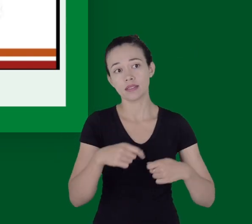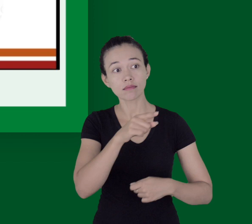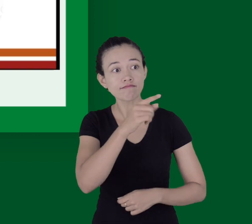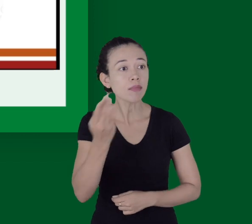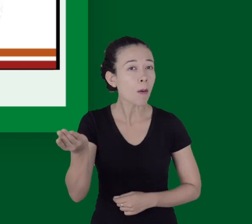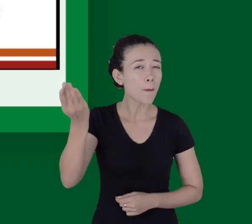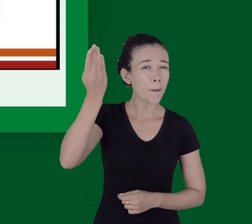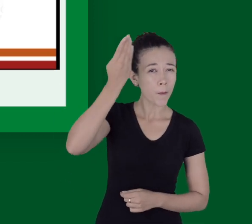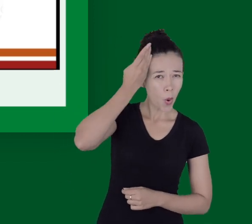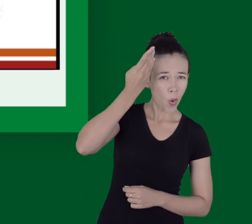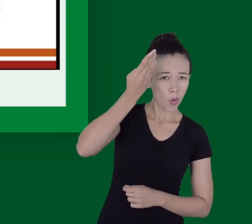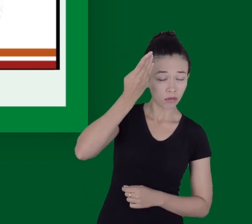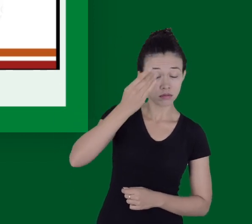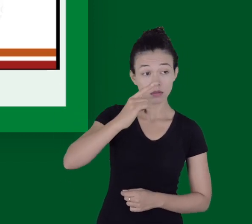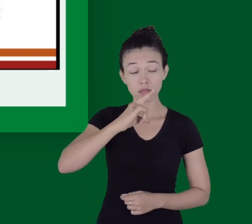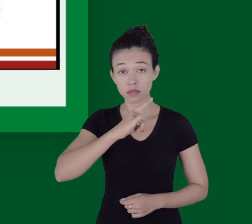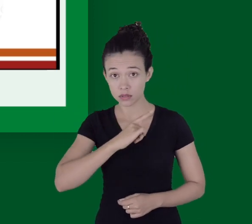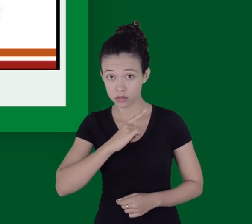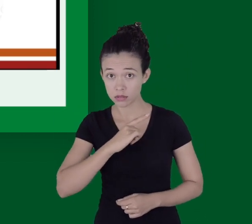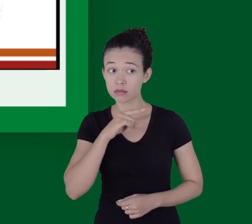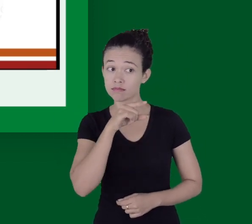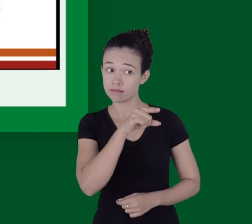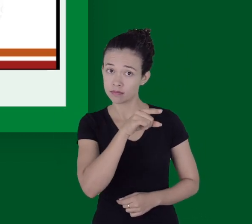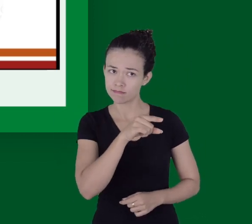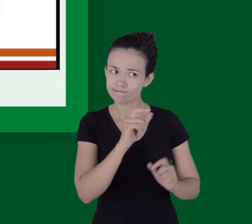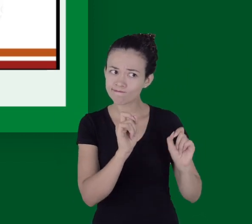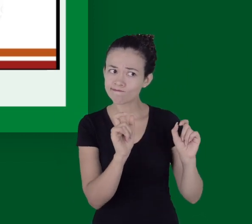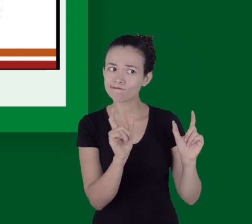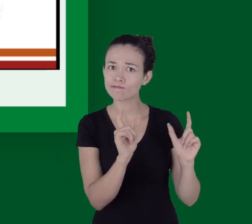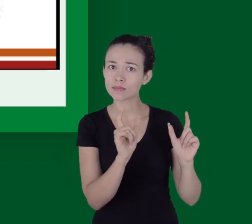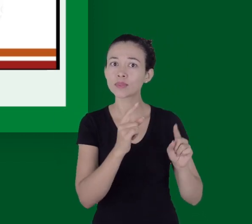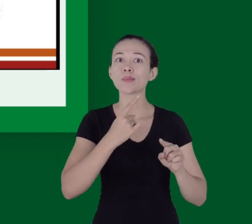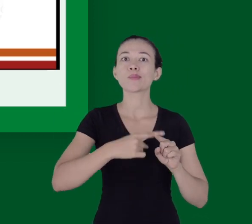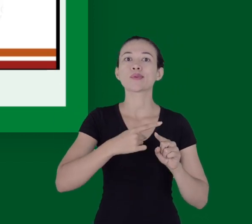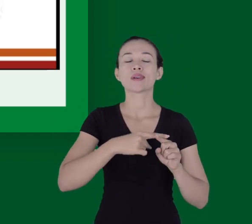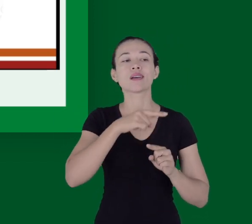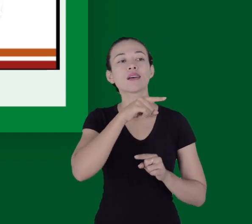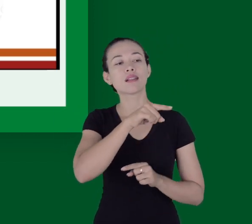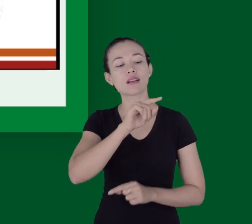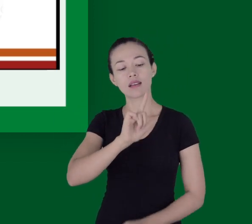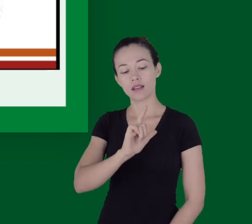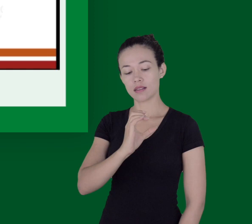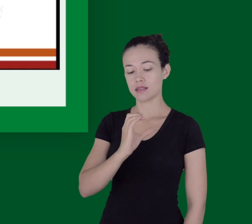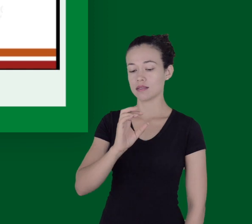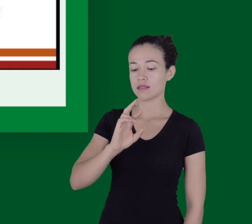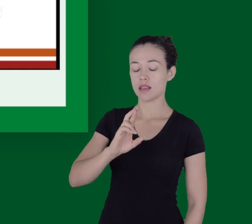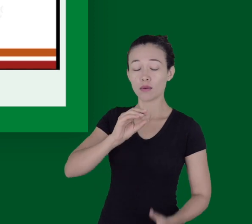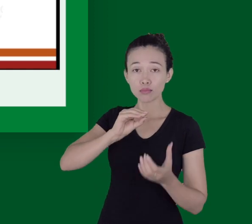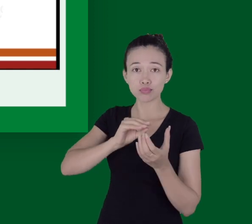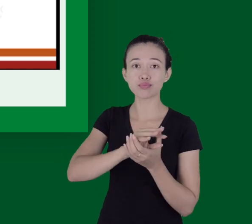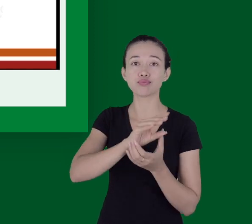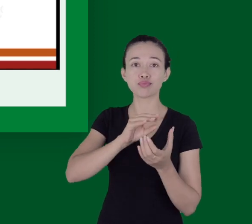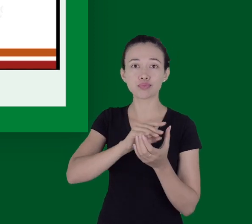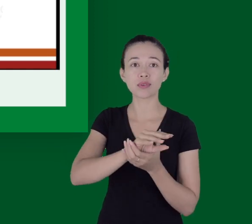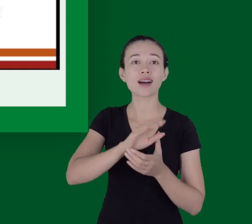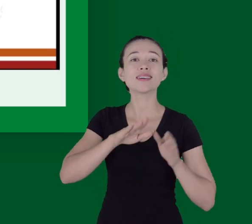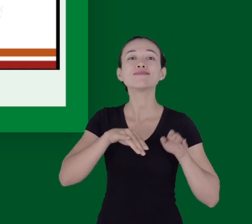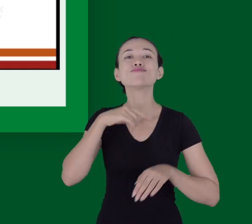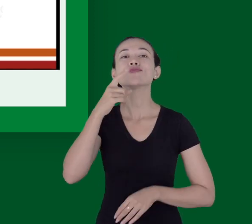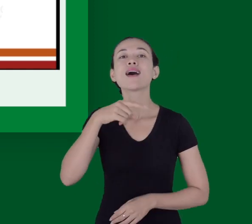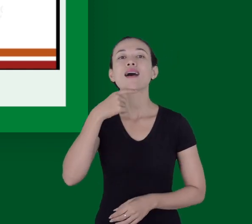conta principalmente dessa estrutura de drenagem, que pode ser obstruída por conta do processo lesivo,